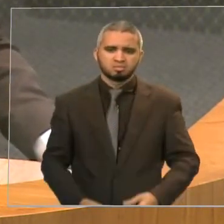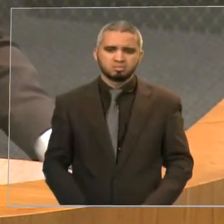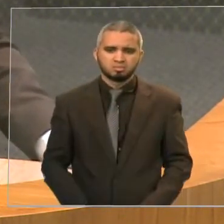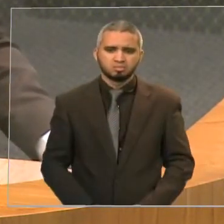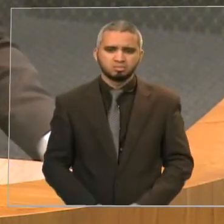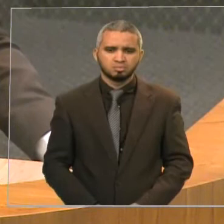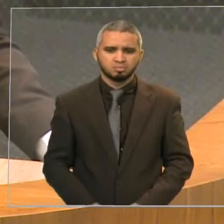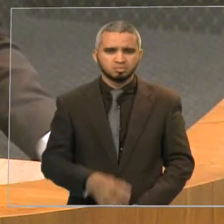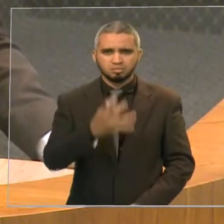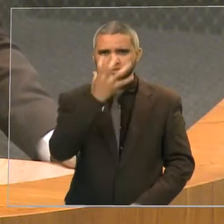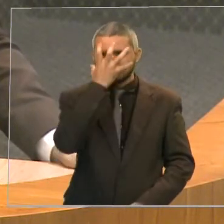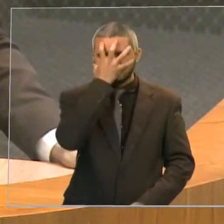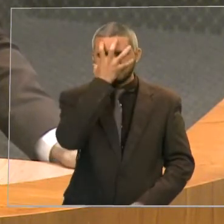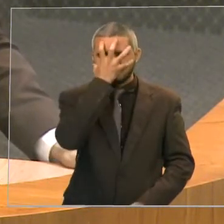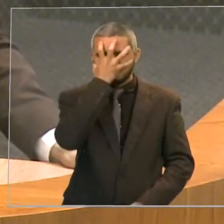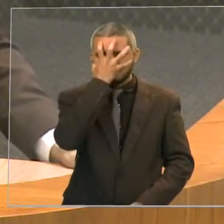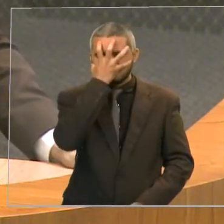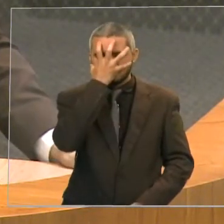É uma vergonha.